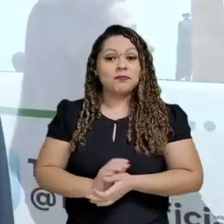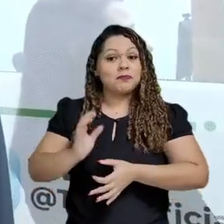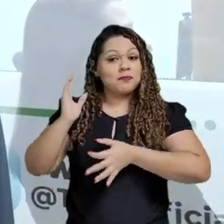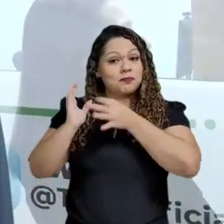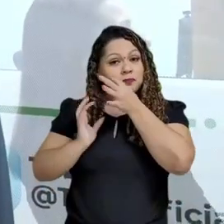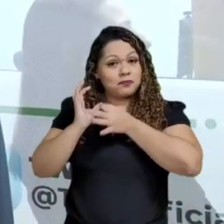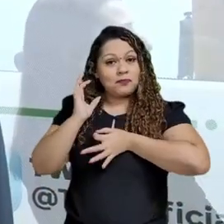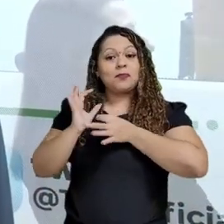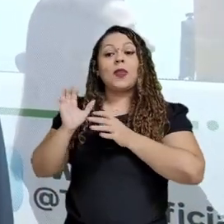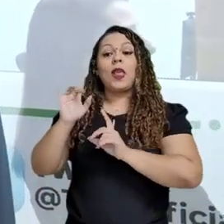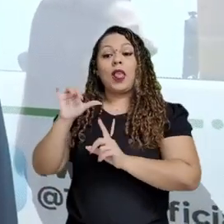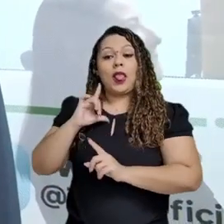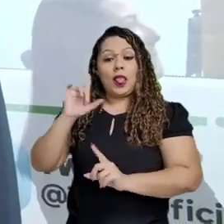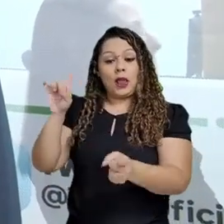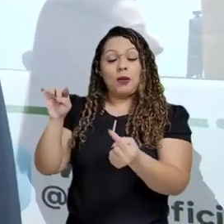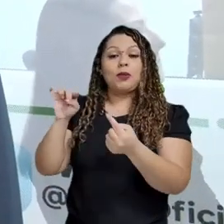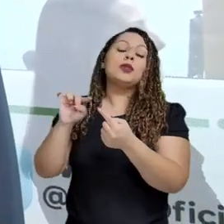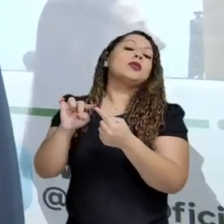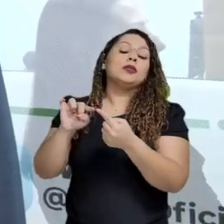tem finalidade aqui,